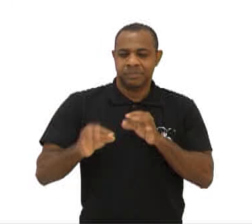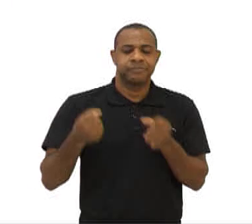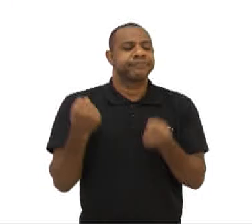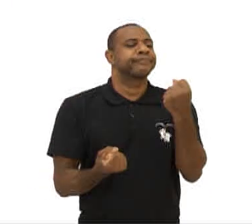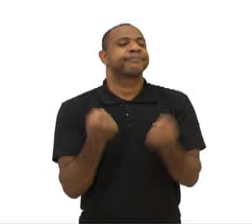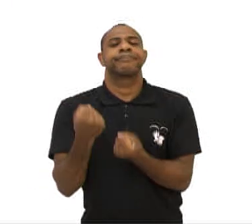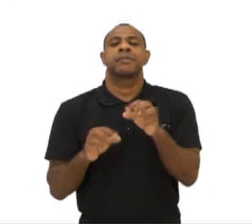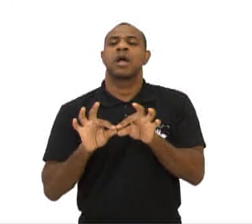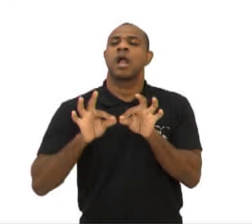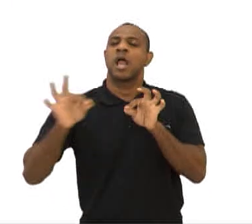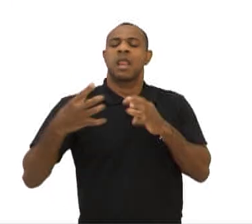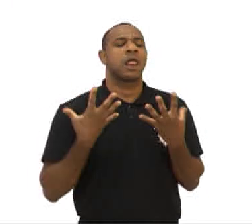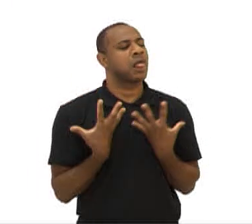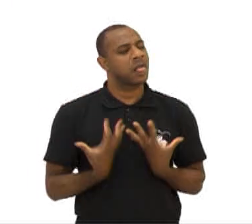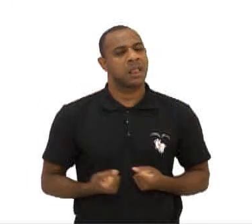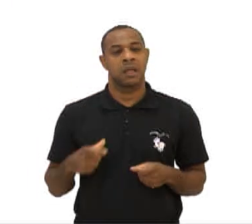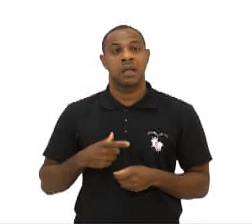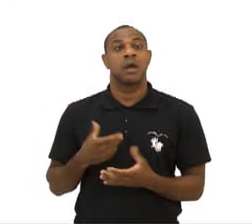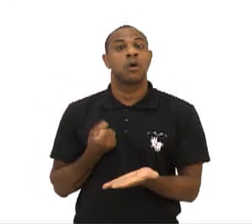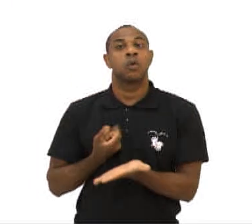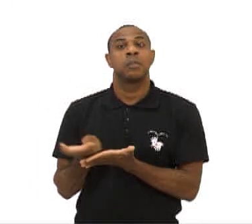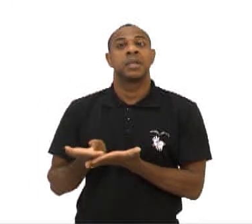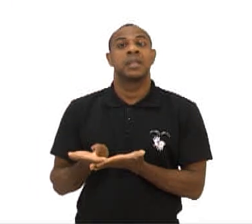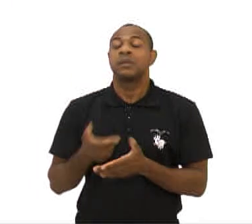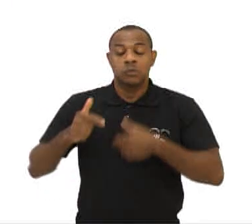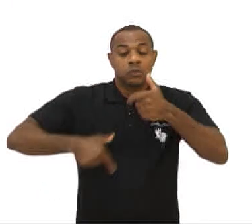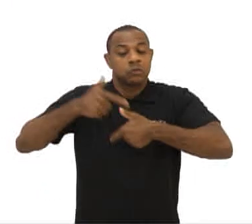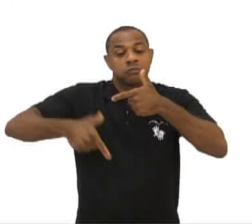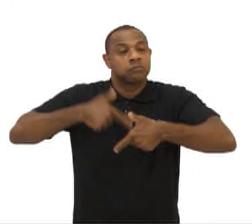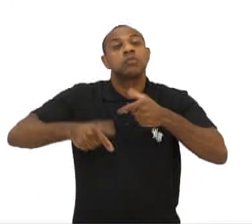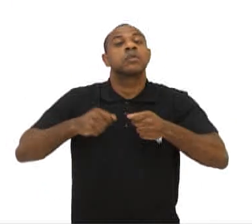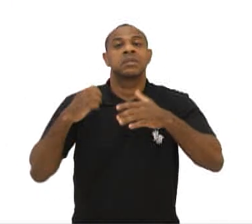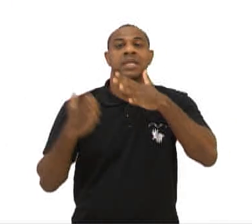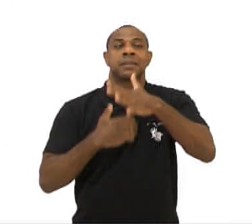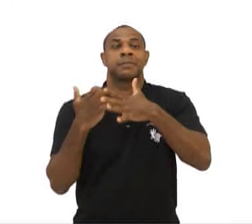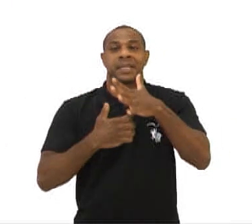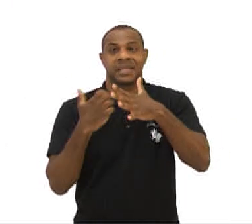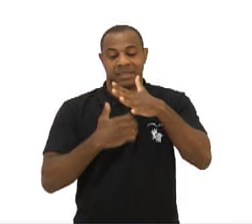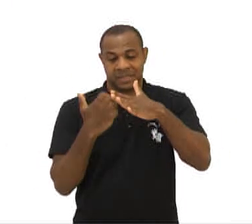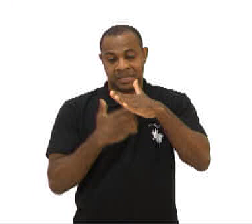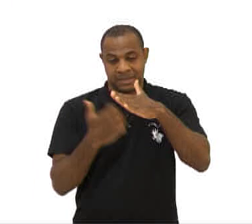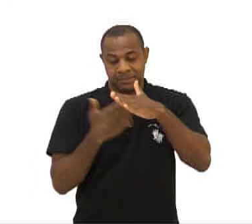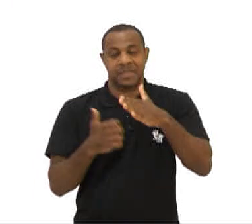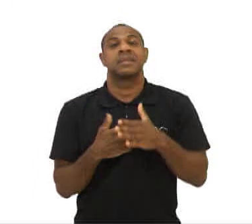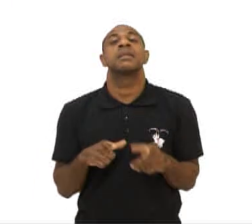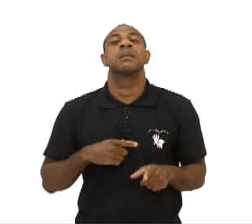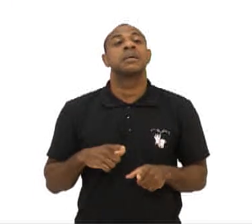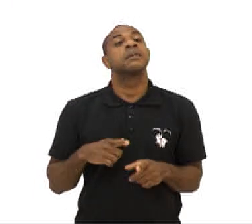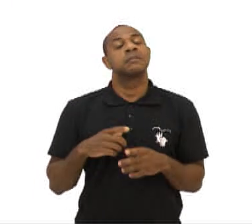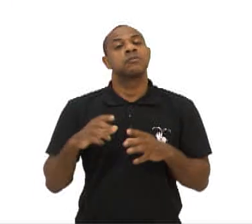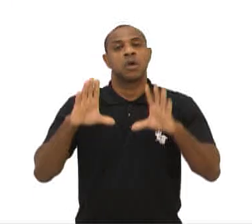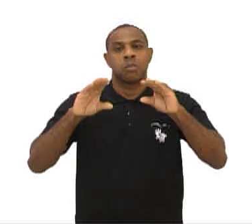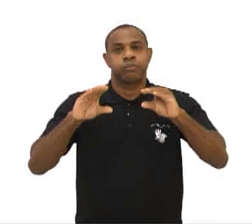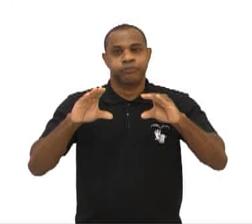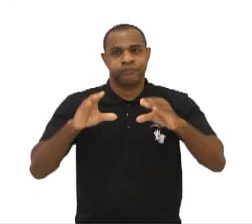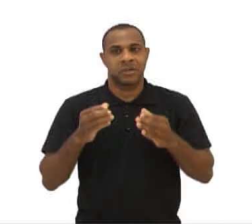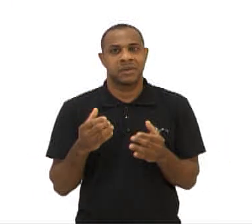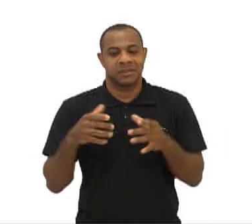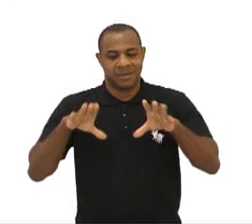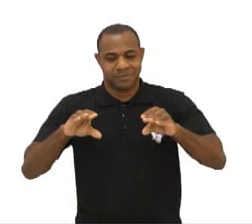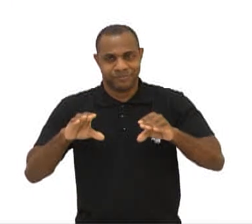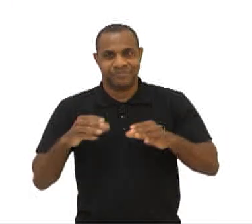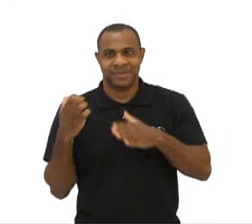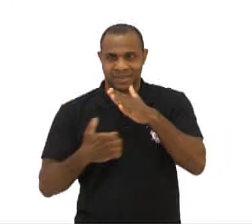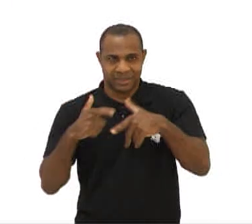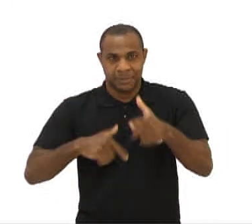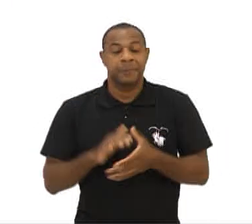cansar. Comecei então na empresa de colchões e voltei a estudar na Lambda School, com a opção de pagar quando